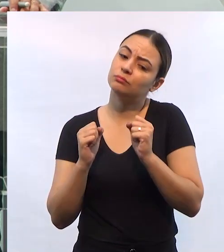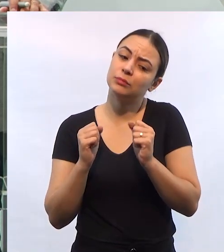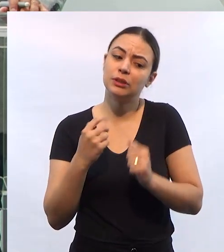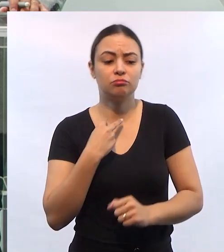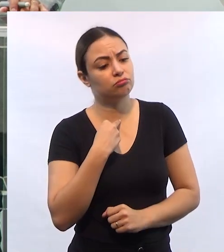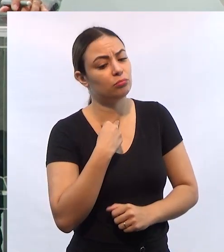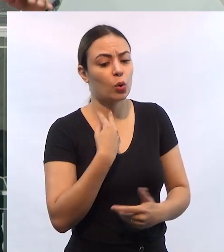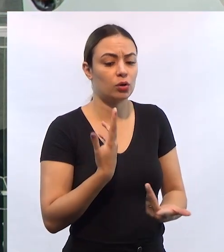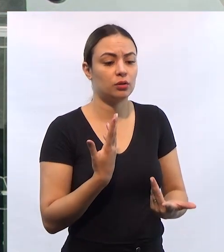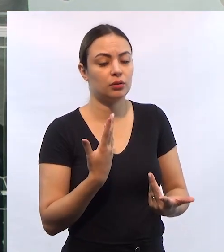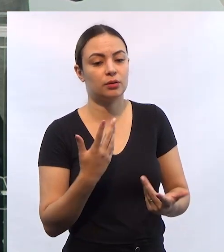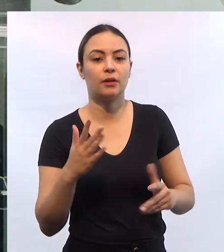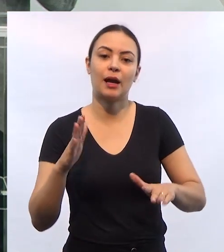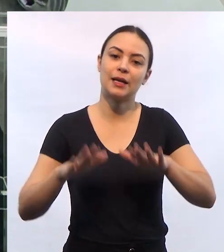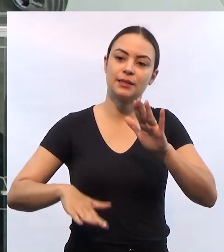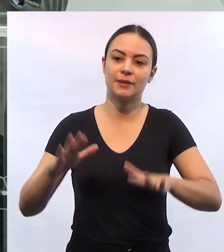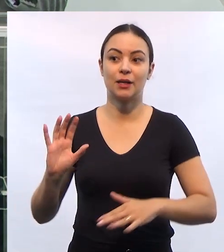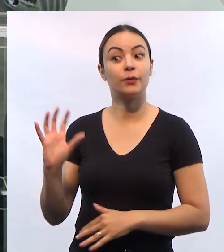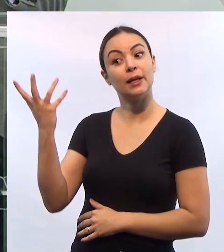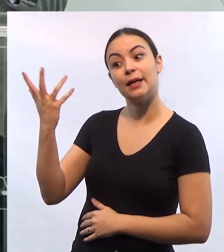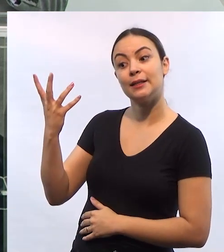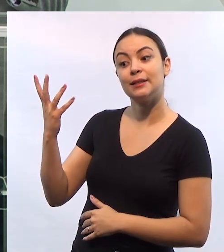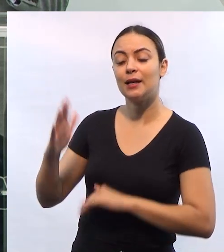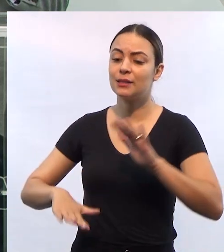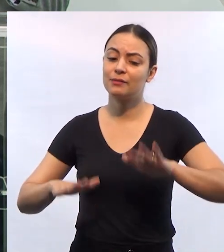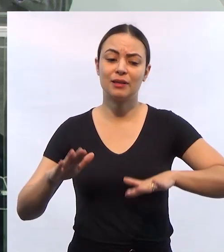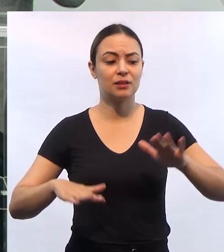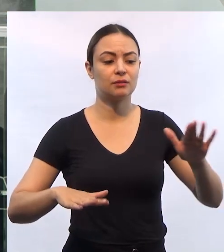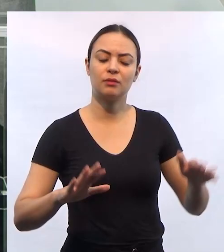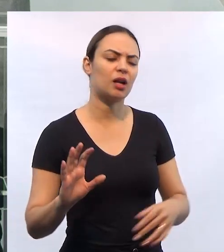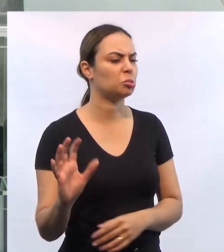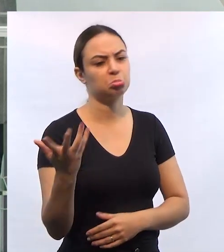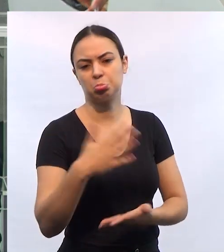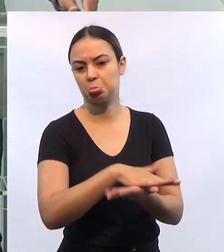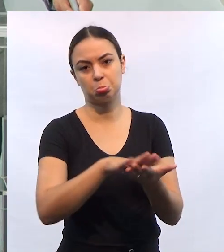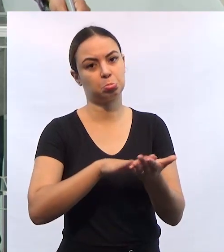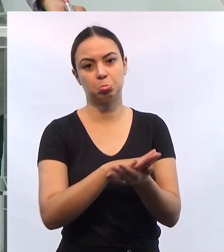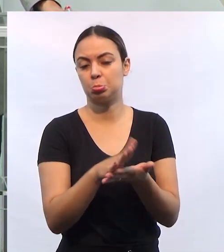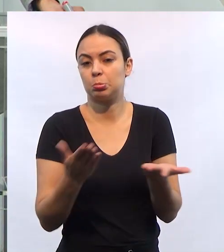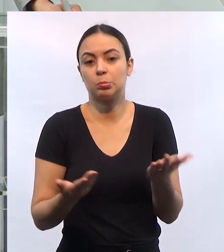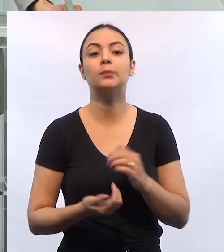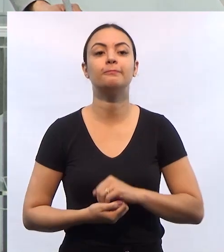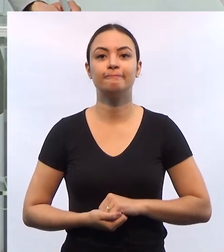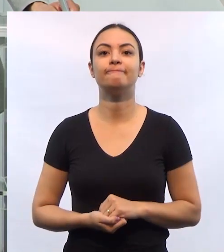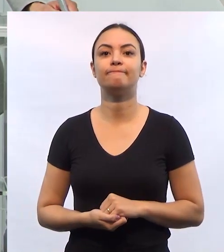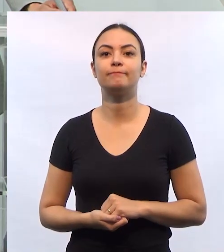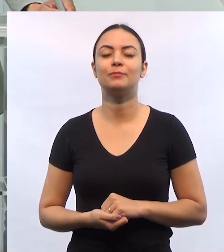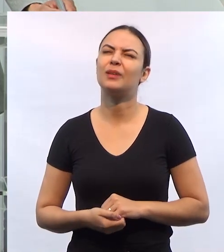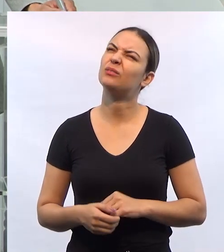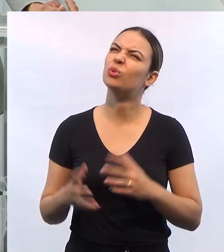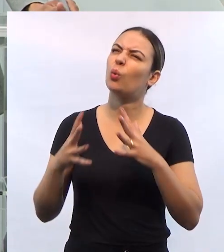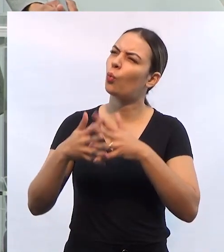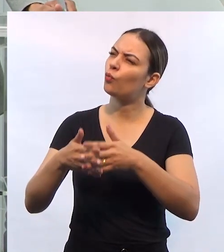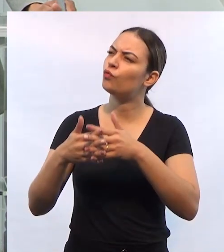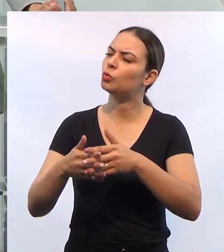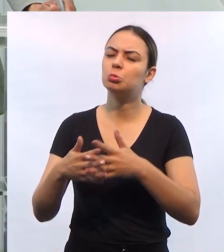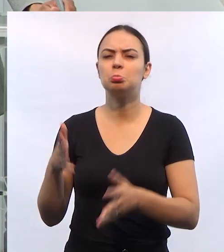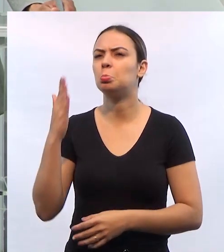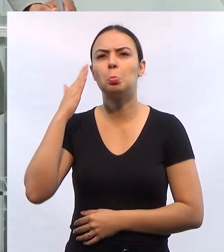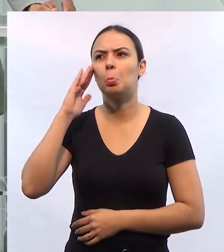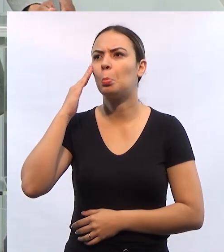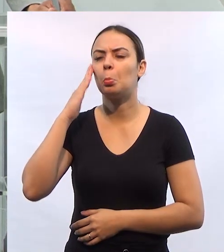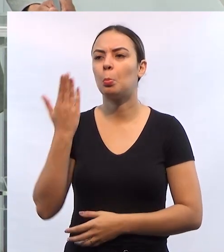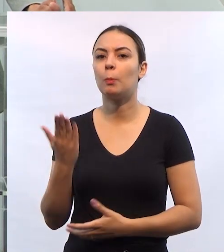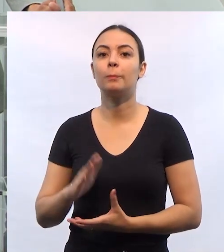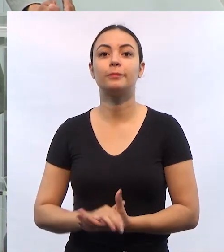há uma única solução, depende do caso. Ah, não dá para resolver? Ah, professor, então ficou um pouco confuso. Então quer dizer que a sua